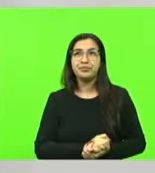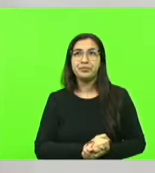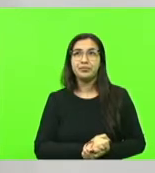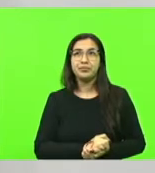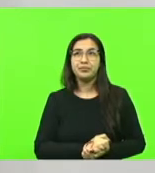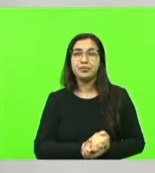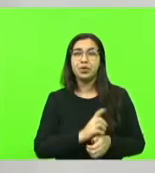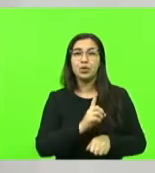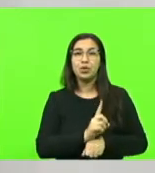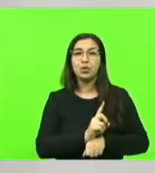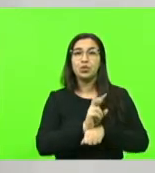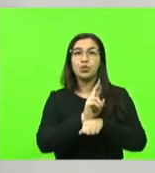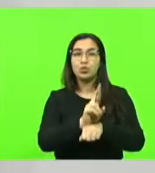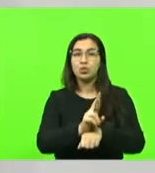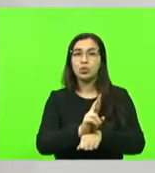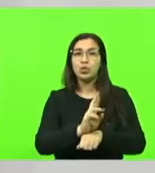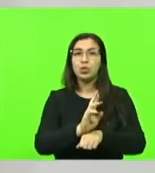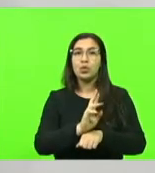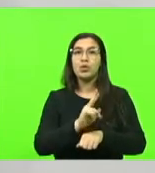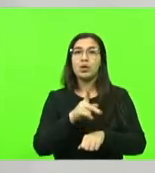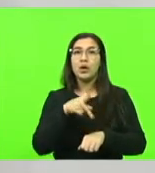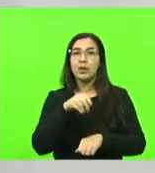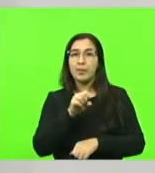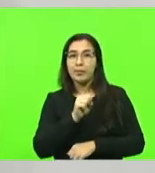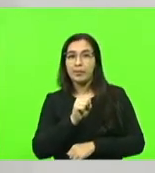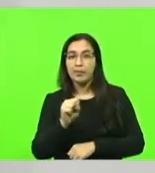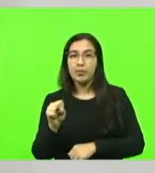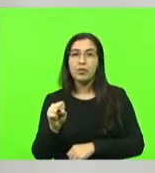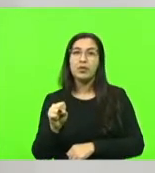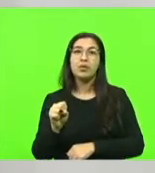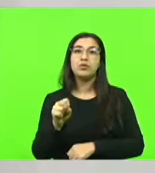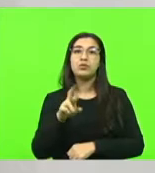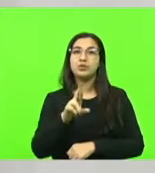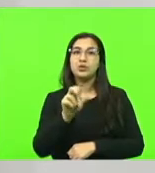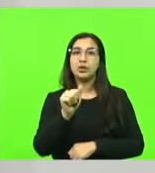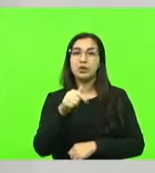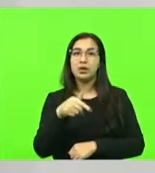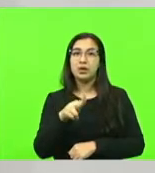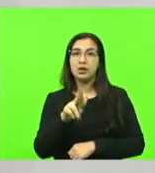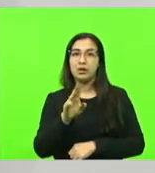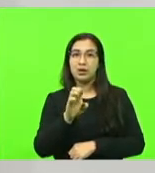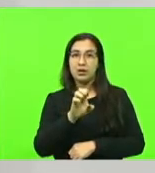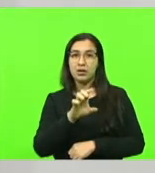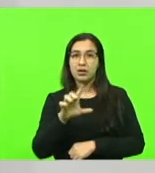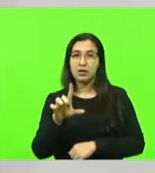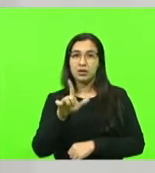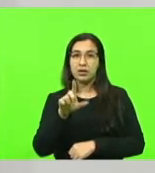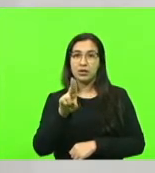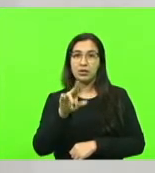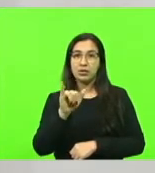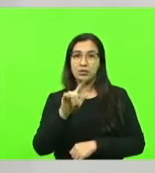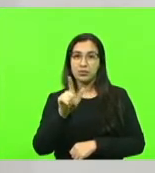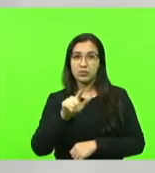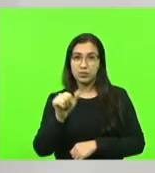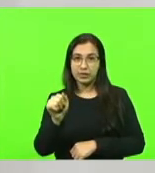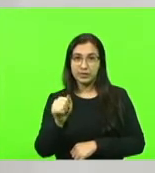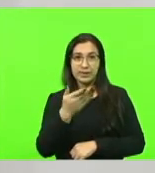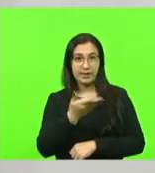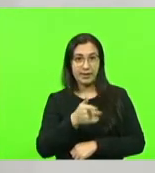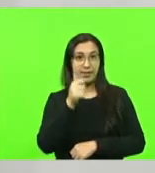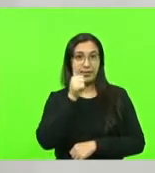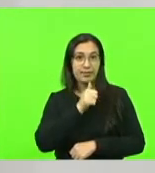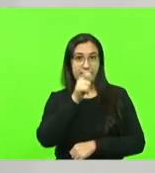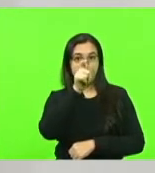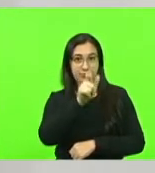pós-doutora, Raquel Luiza Pereira Carnim. Ela que é